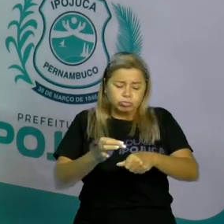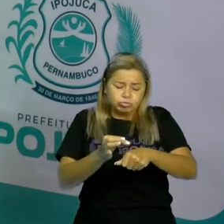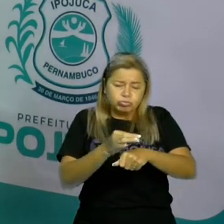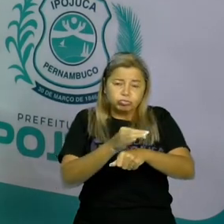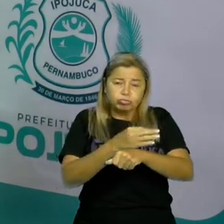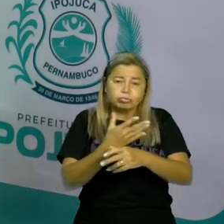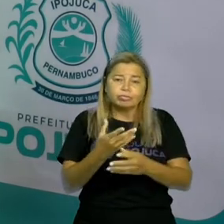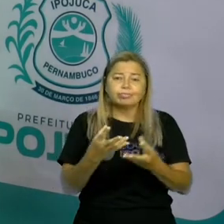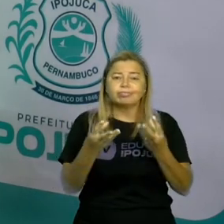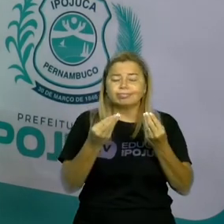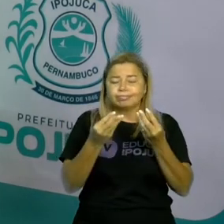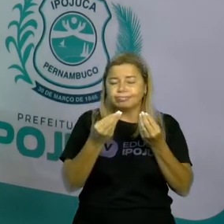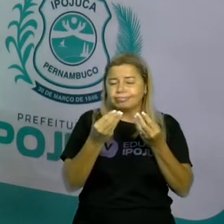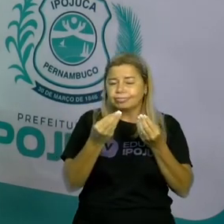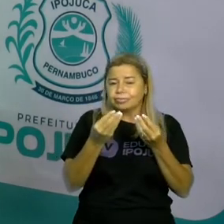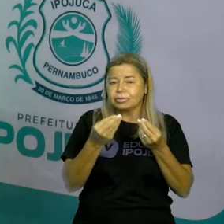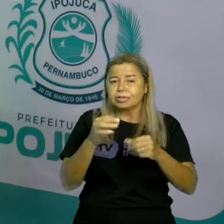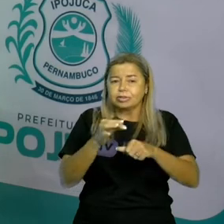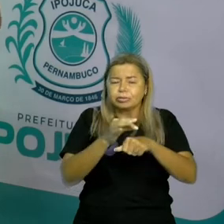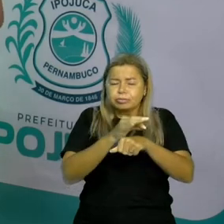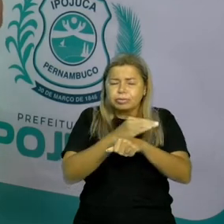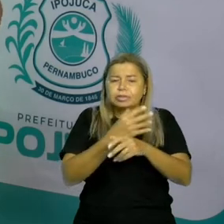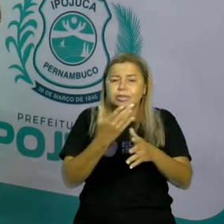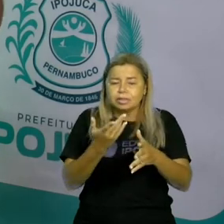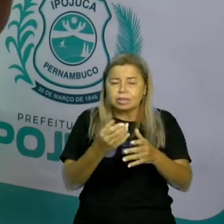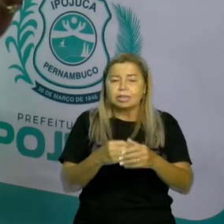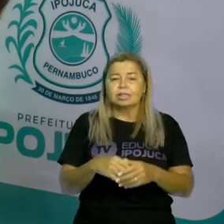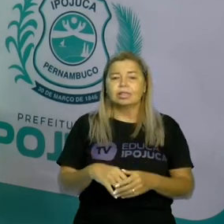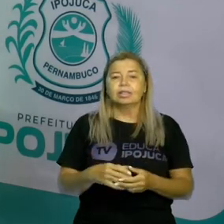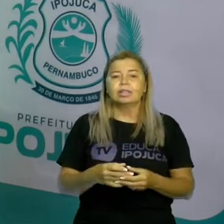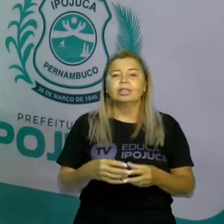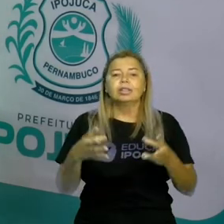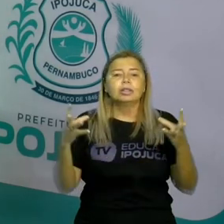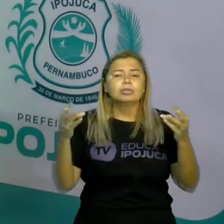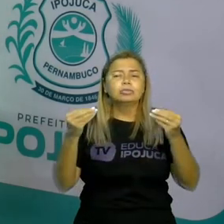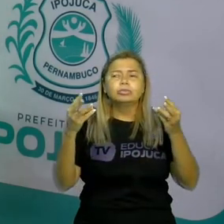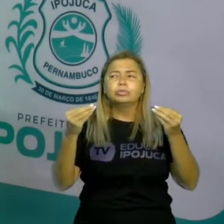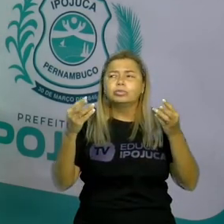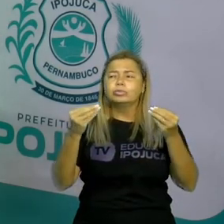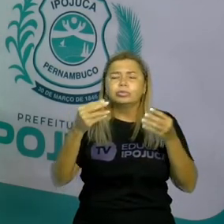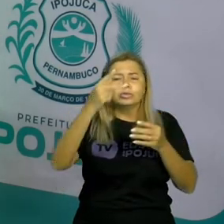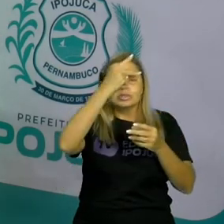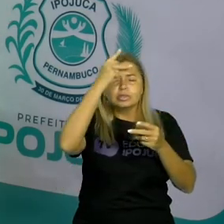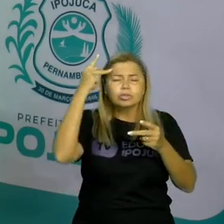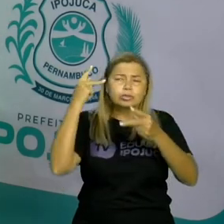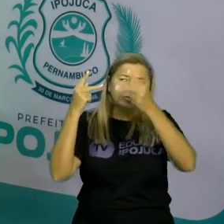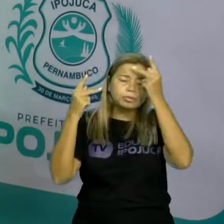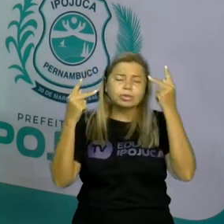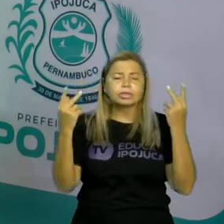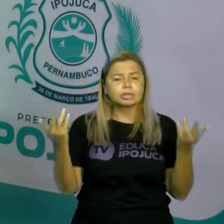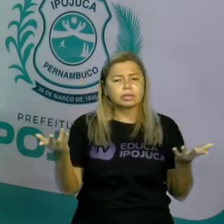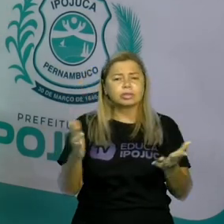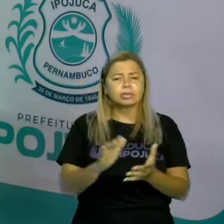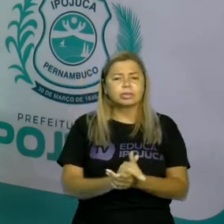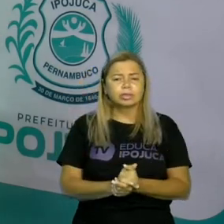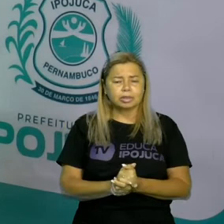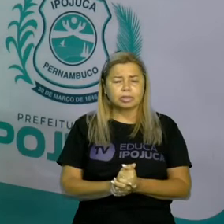de comichão, por exemplo. Então estão falando de muita gente, muita formigueira,